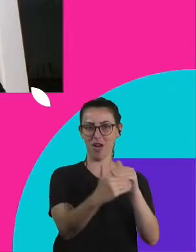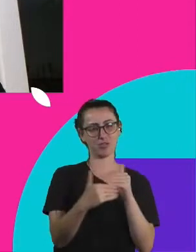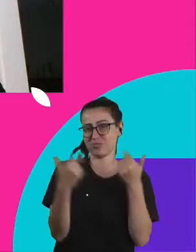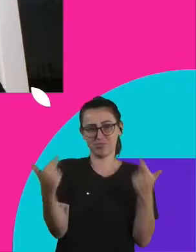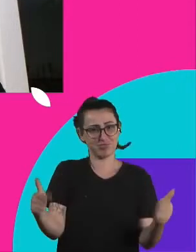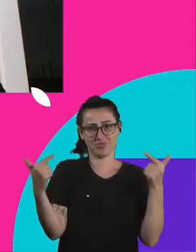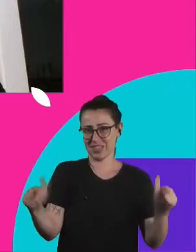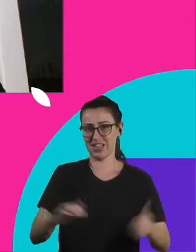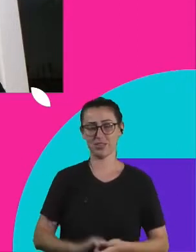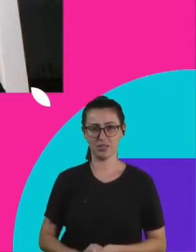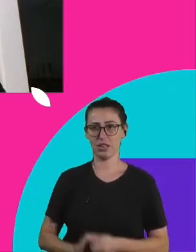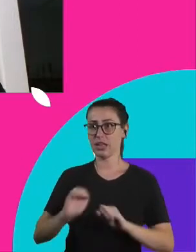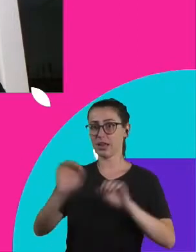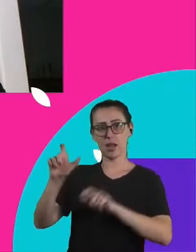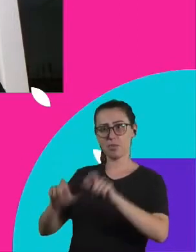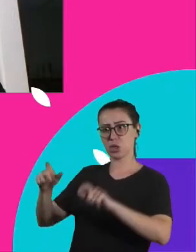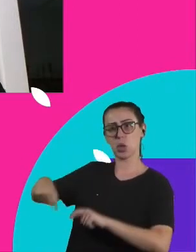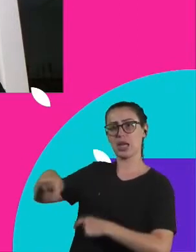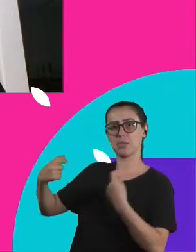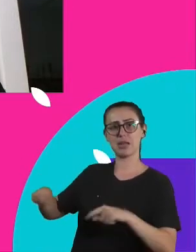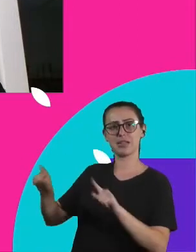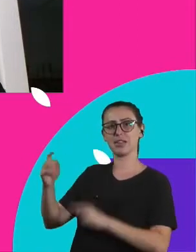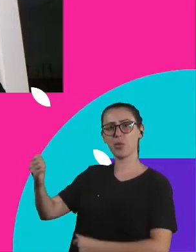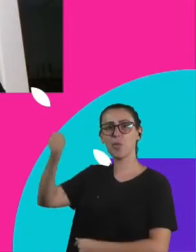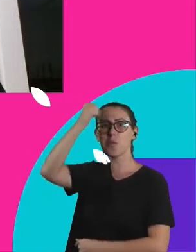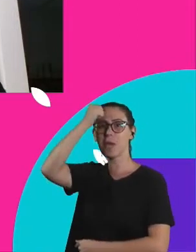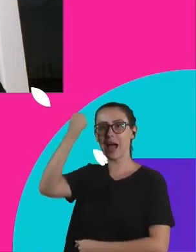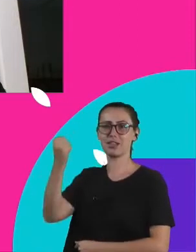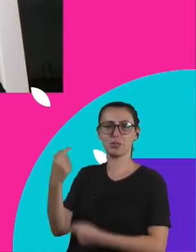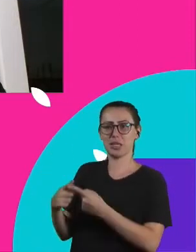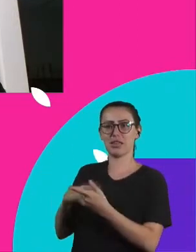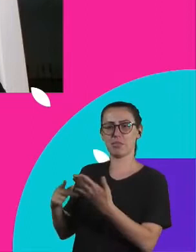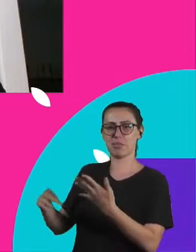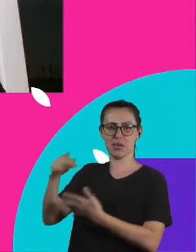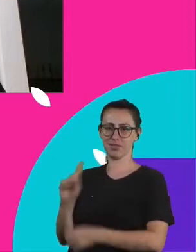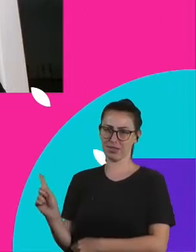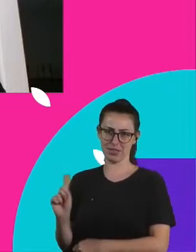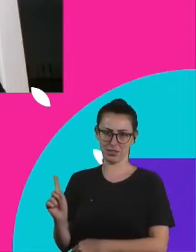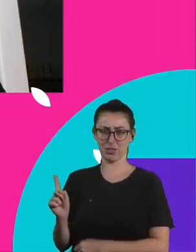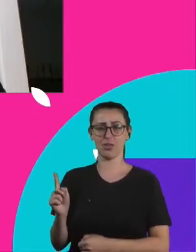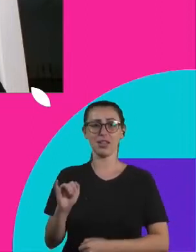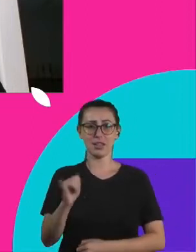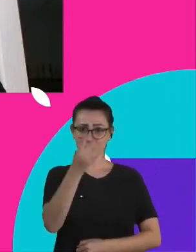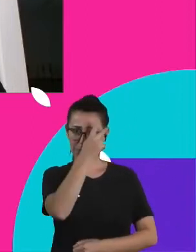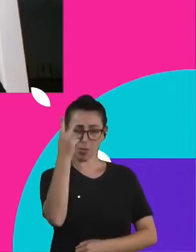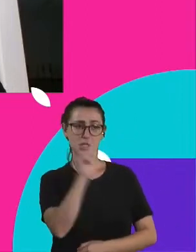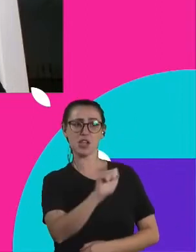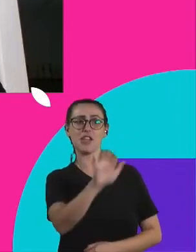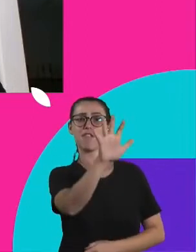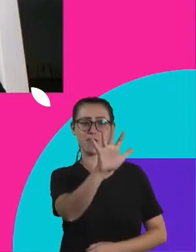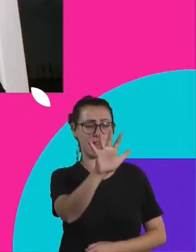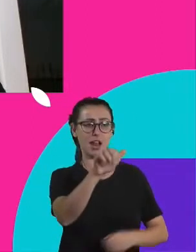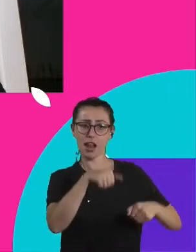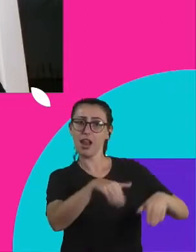pode se sentir culpada por isso, porque todo mundo gostaria de nascer privilegiado. Quer dizer, quando uma pessoa de favela coloca o seu filho para estudar, está